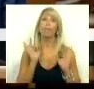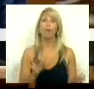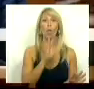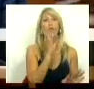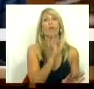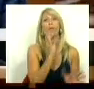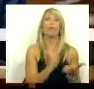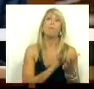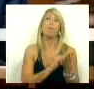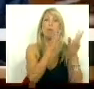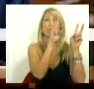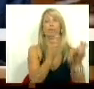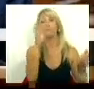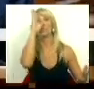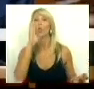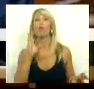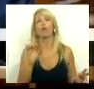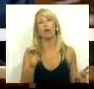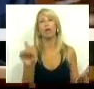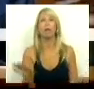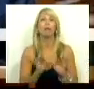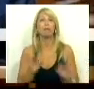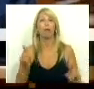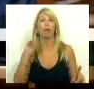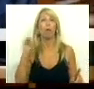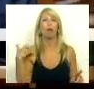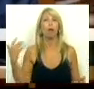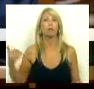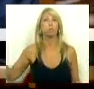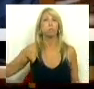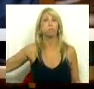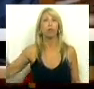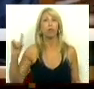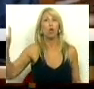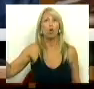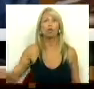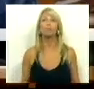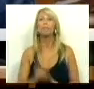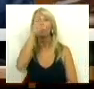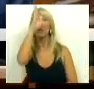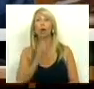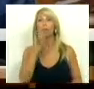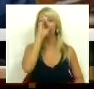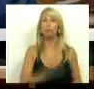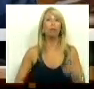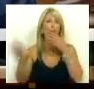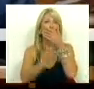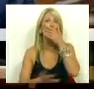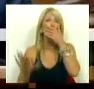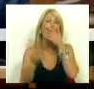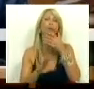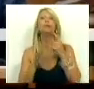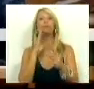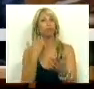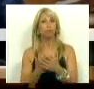Governo para passar a ser, quando muito, um vizinho muito distante. O Ministério do Ambiente caminha a passos largos para a